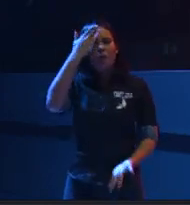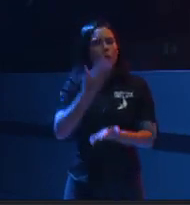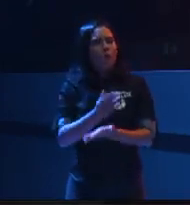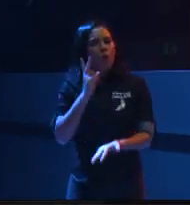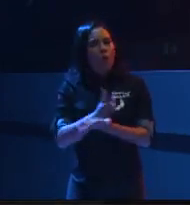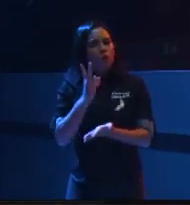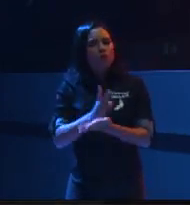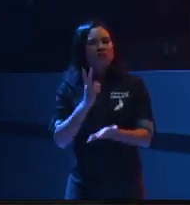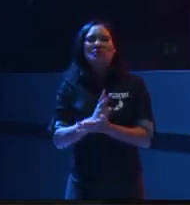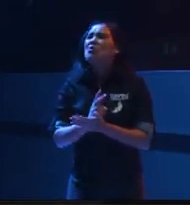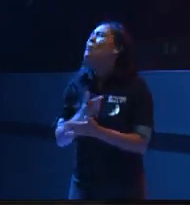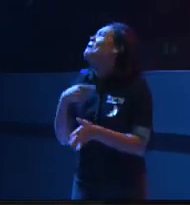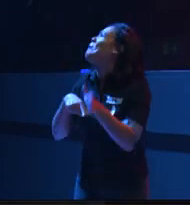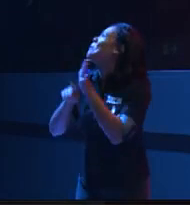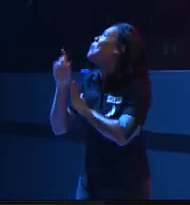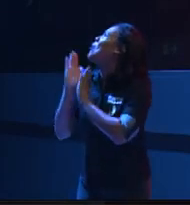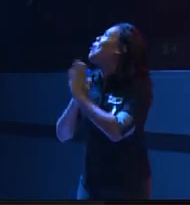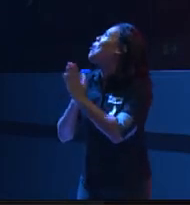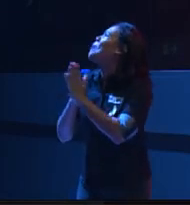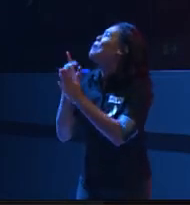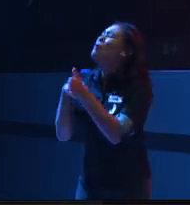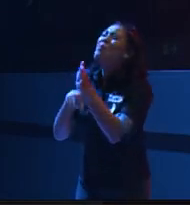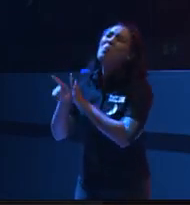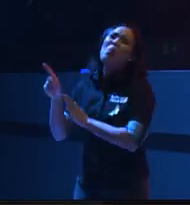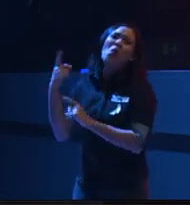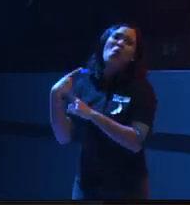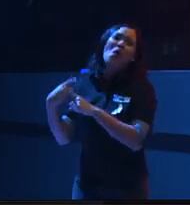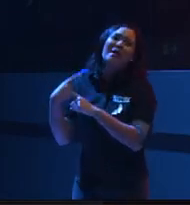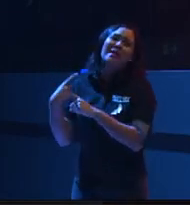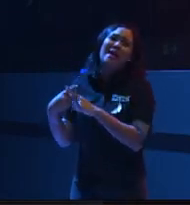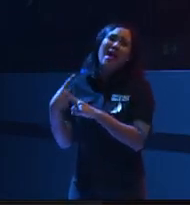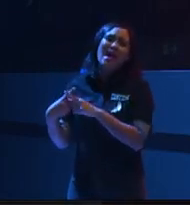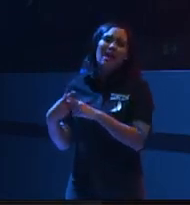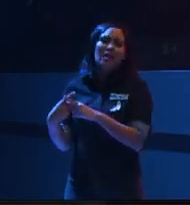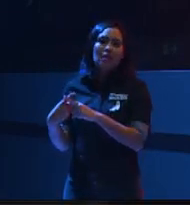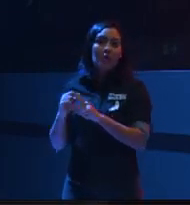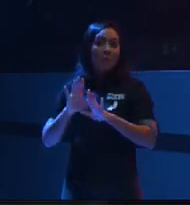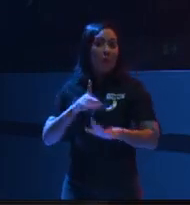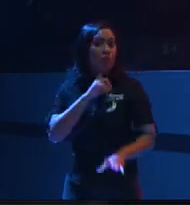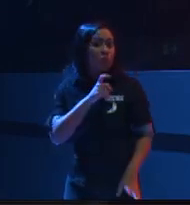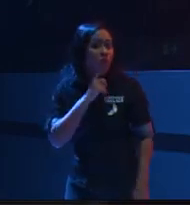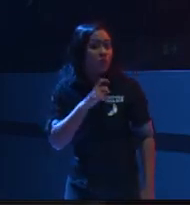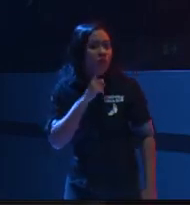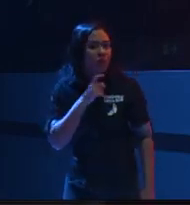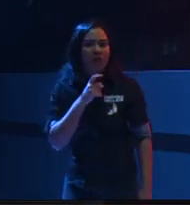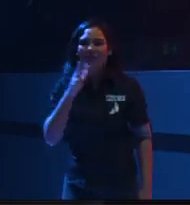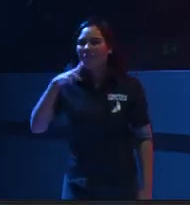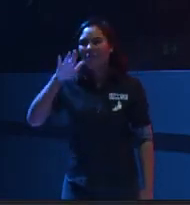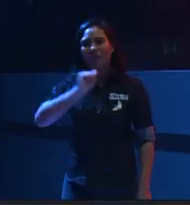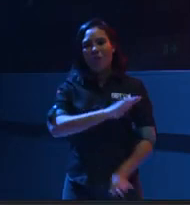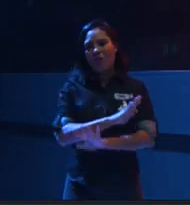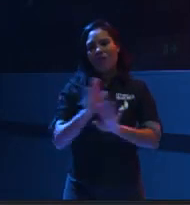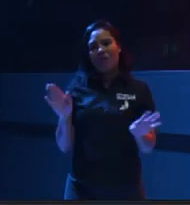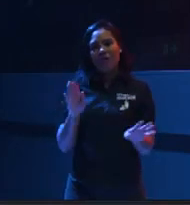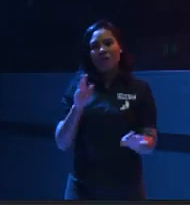porque disso eu não estou entendendo mas ele não dúvida de Deus Oi e aí Deus